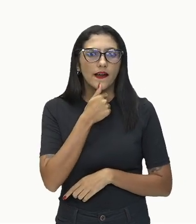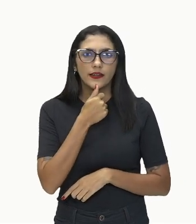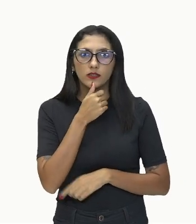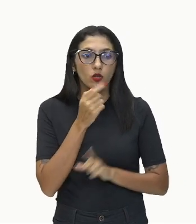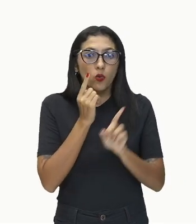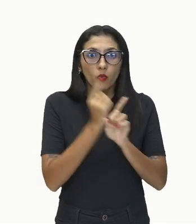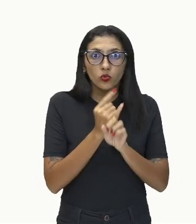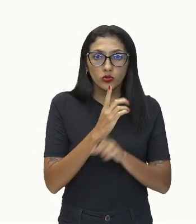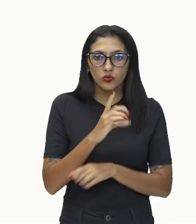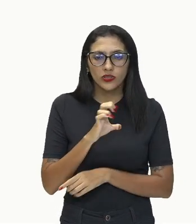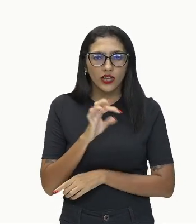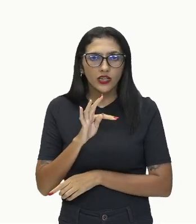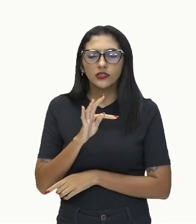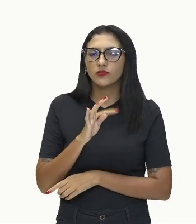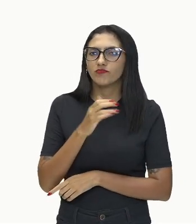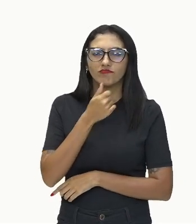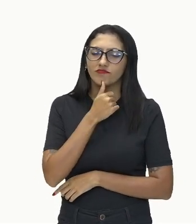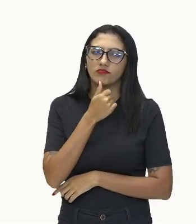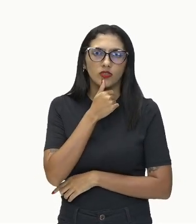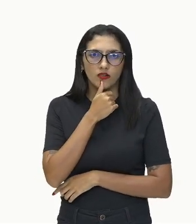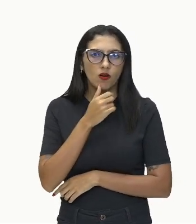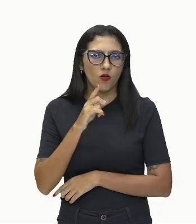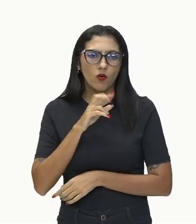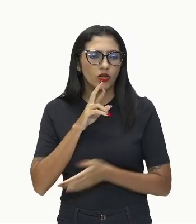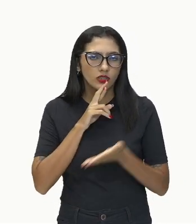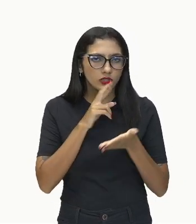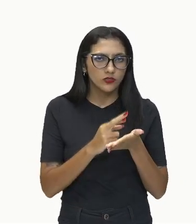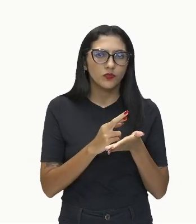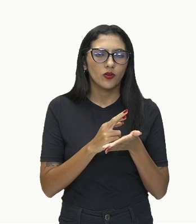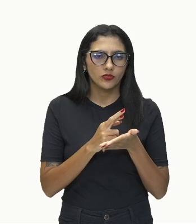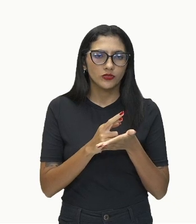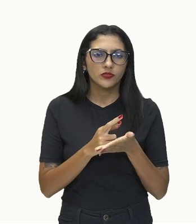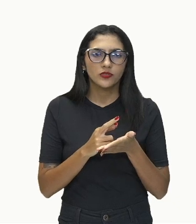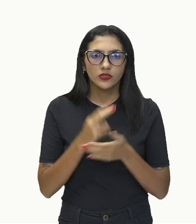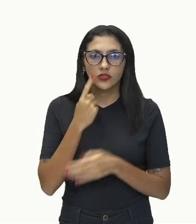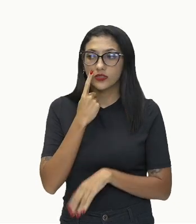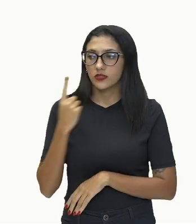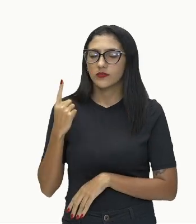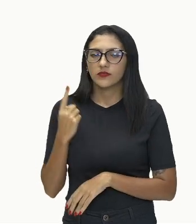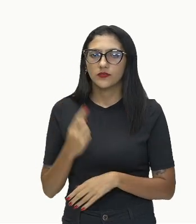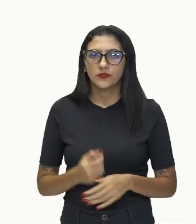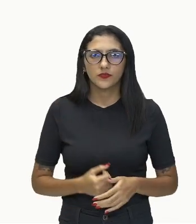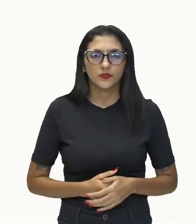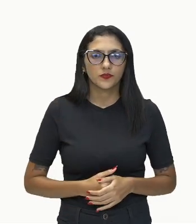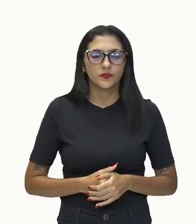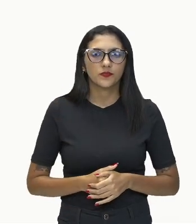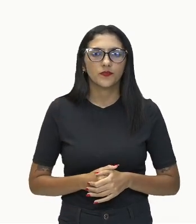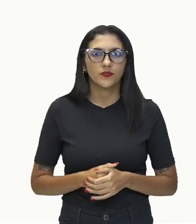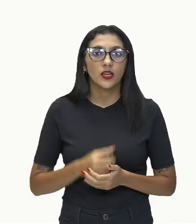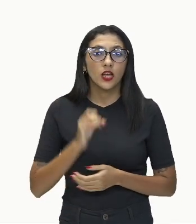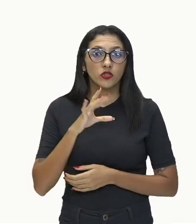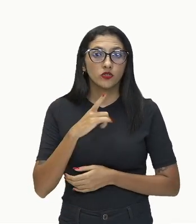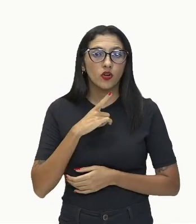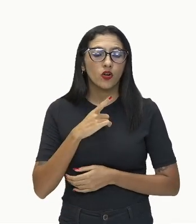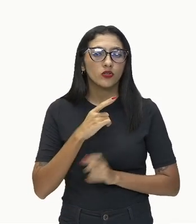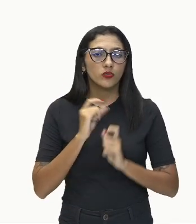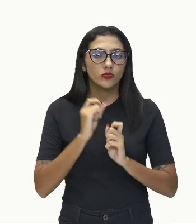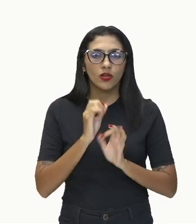determinante. Ainda não é a resposta, tá? Para o nosso determinante. Isso aí é